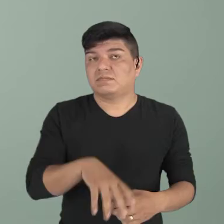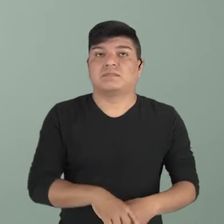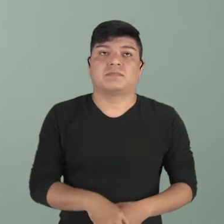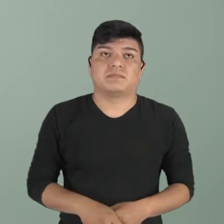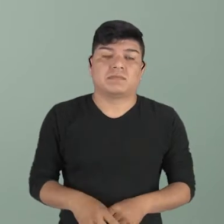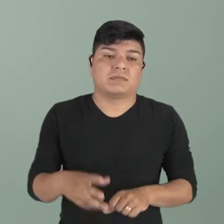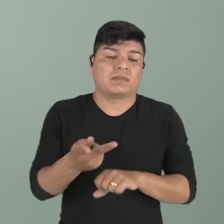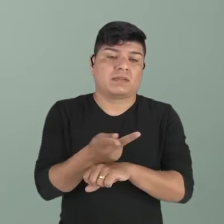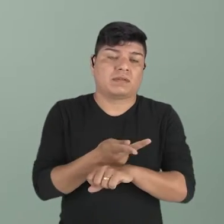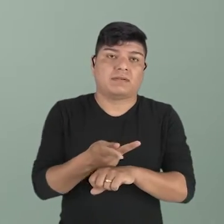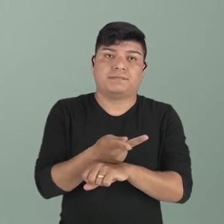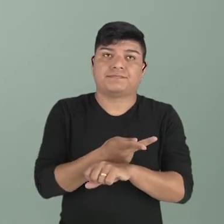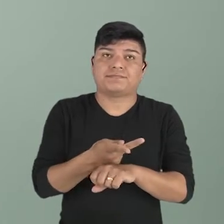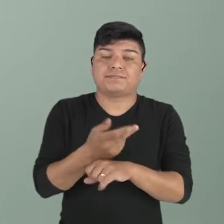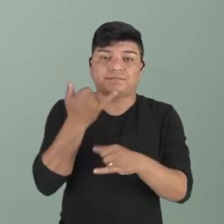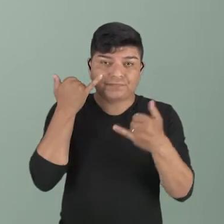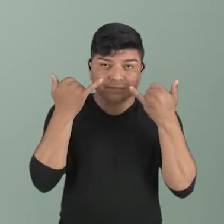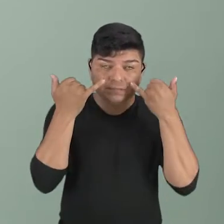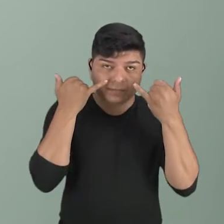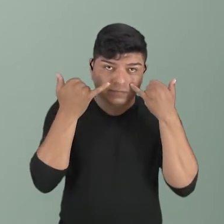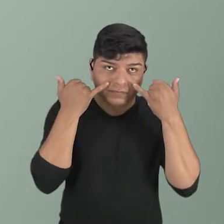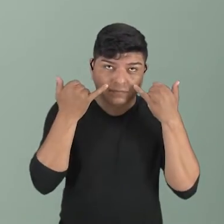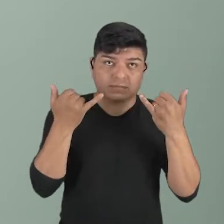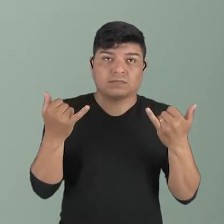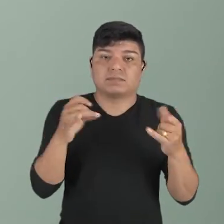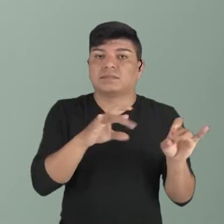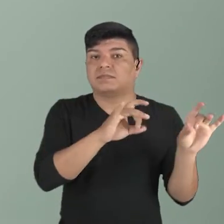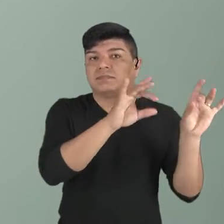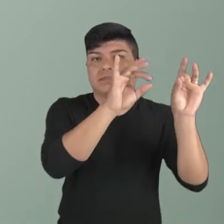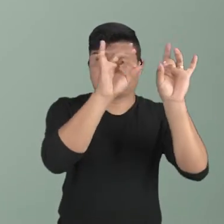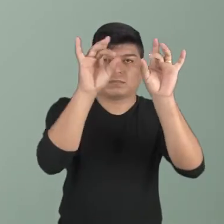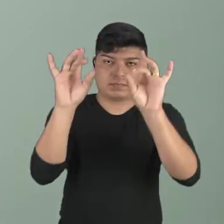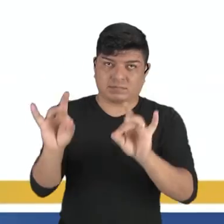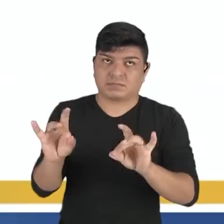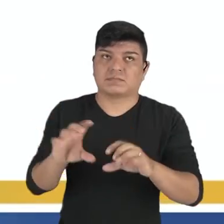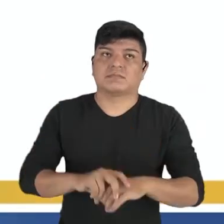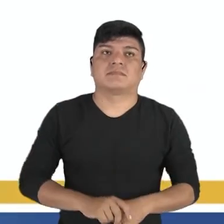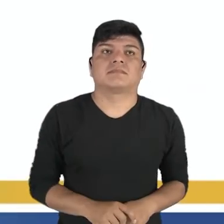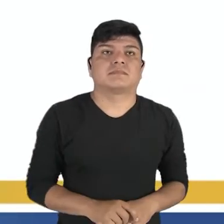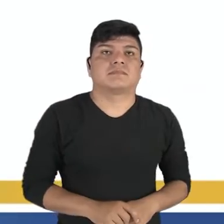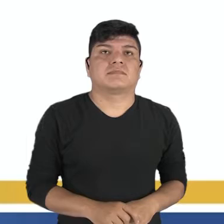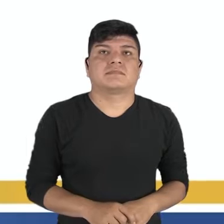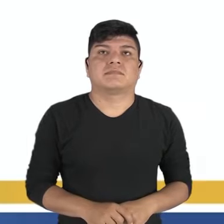vai procurar informações específicas.